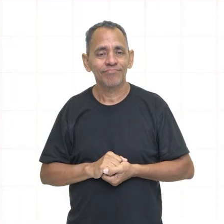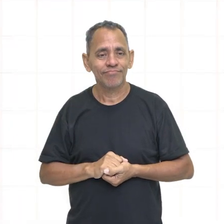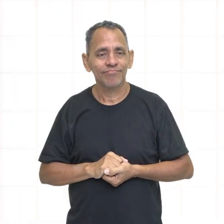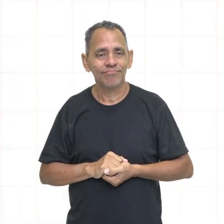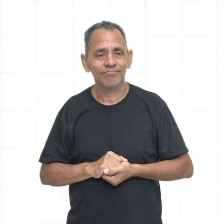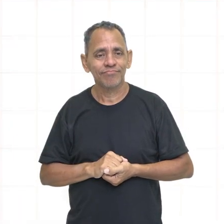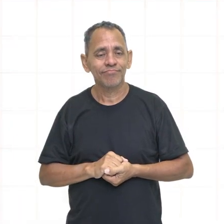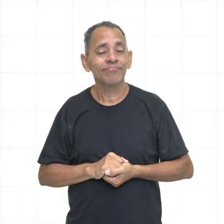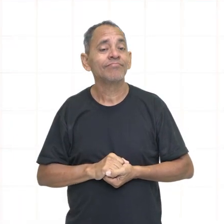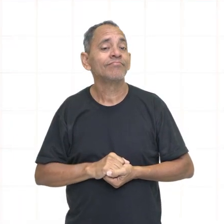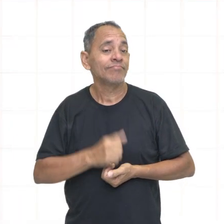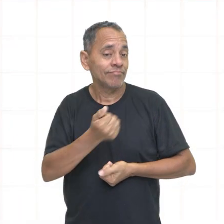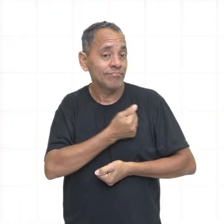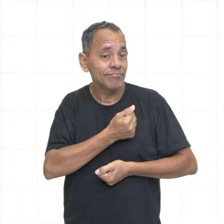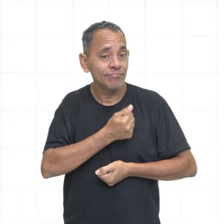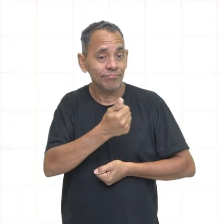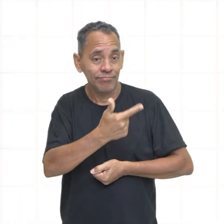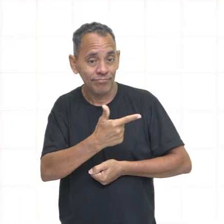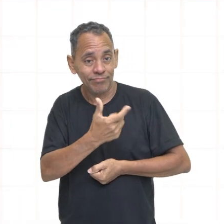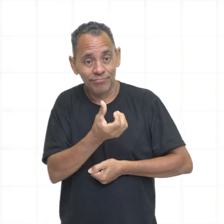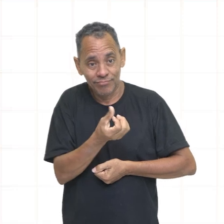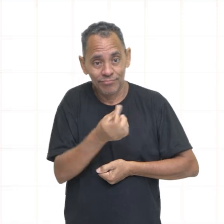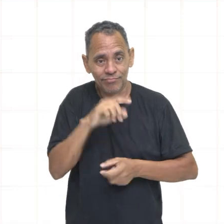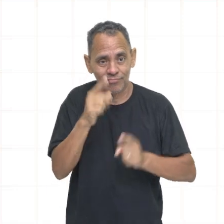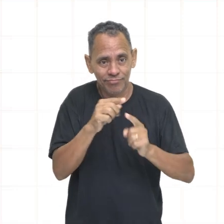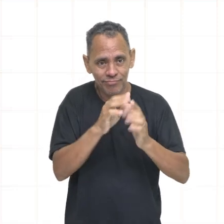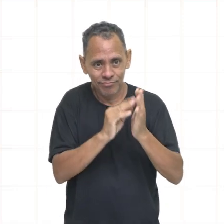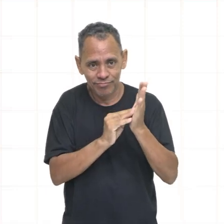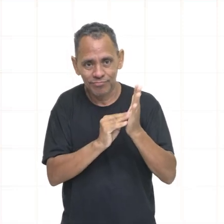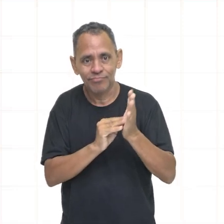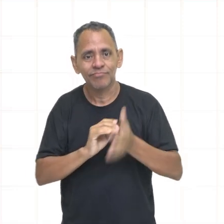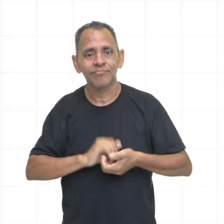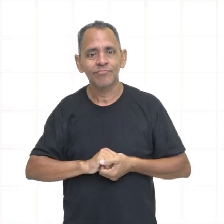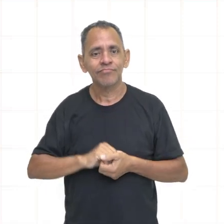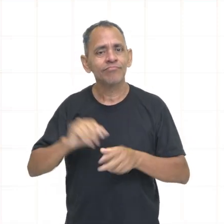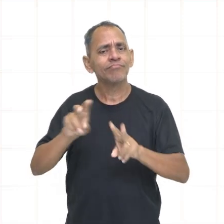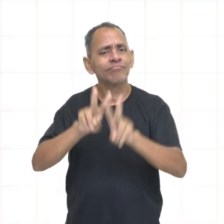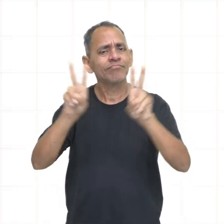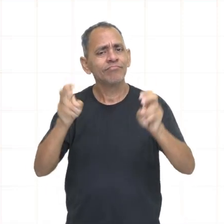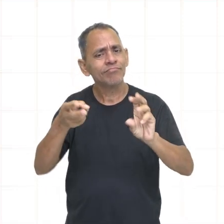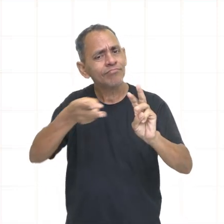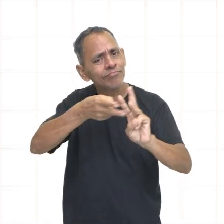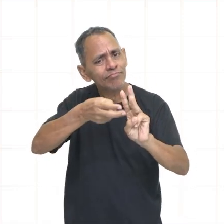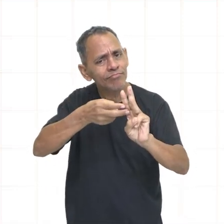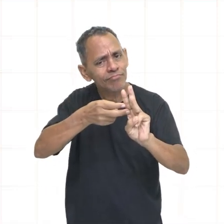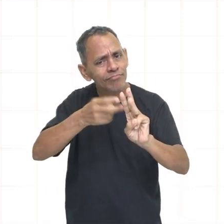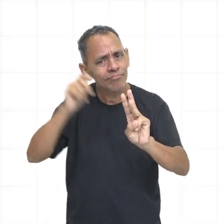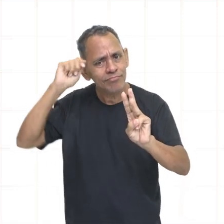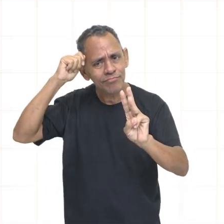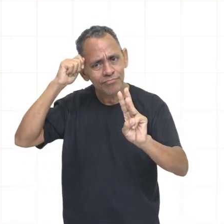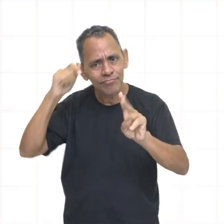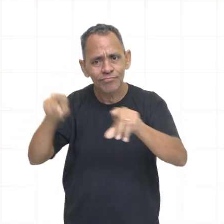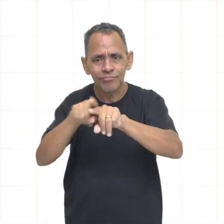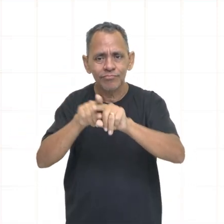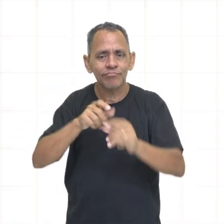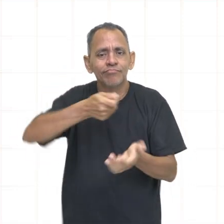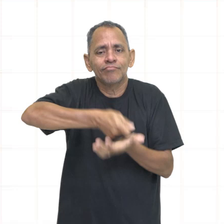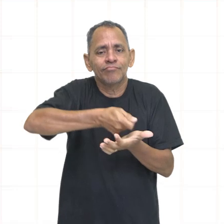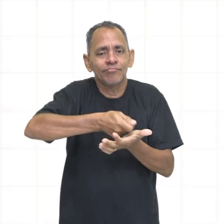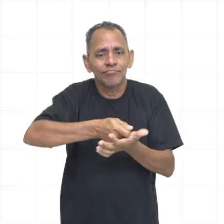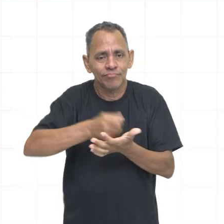Aula de número 26, objeto de conhecimento, as questões indígenas e negras e a